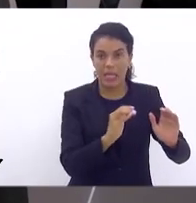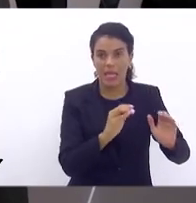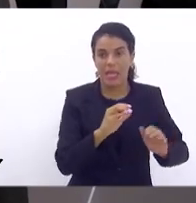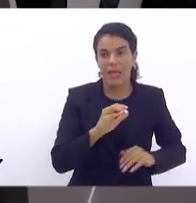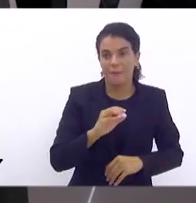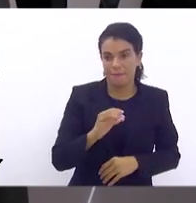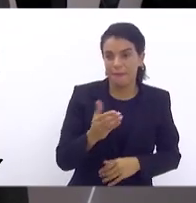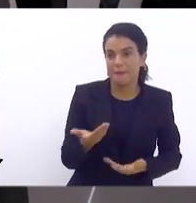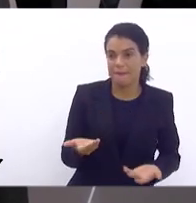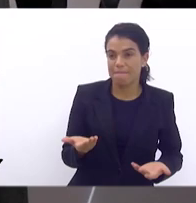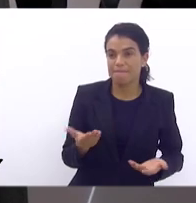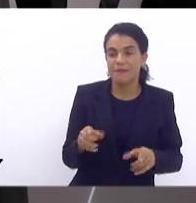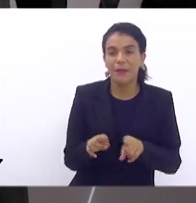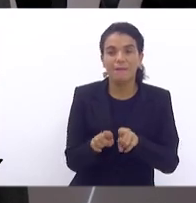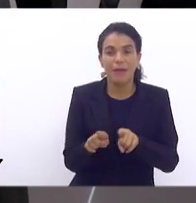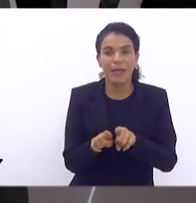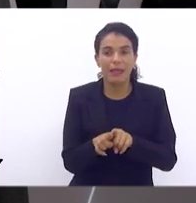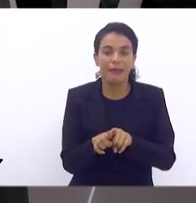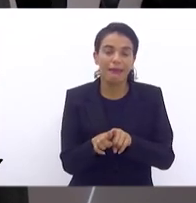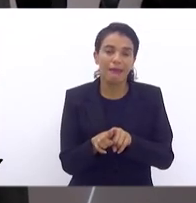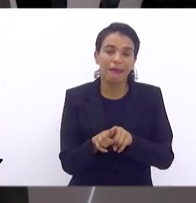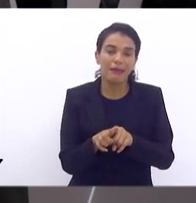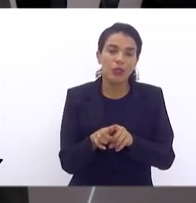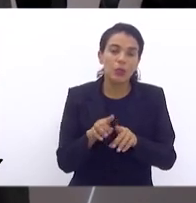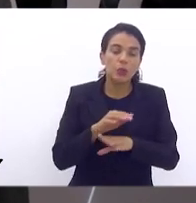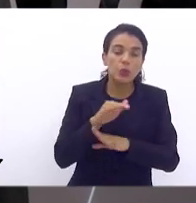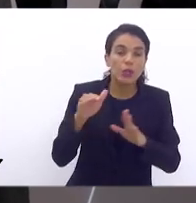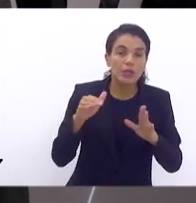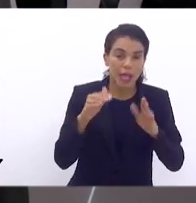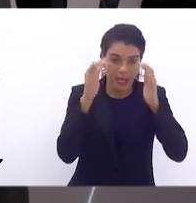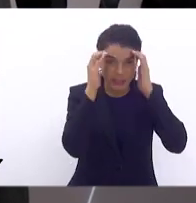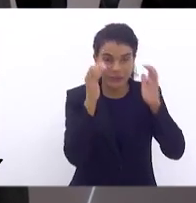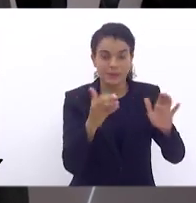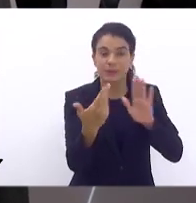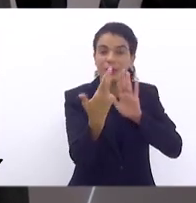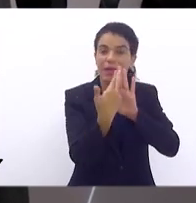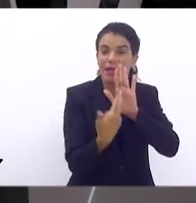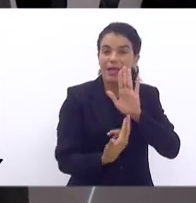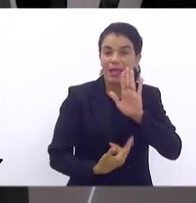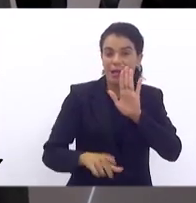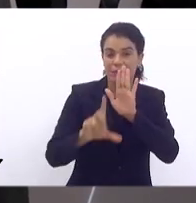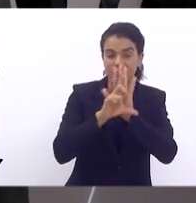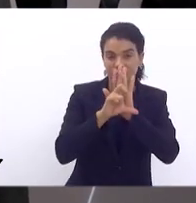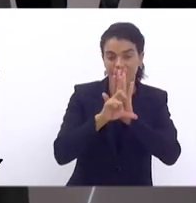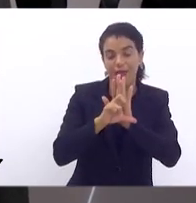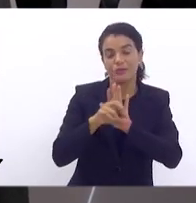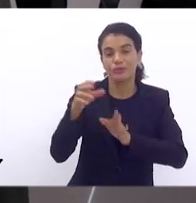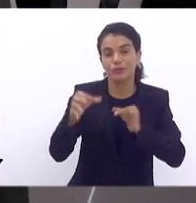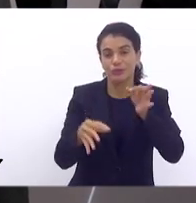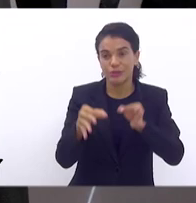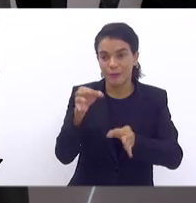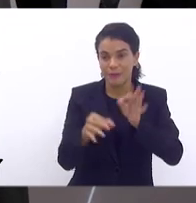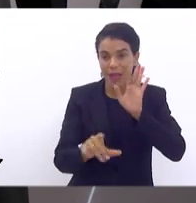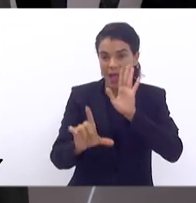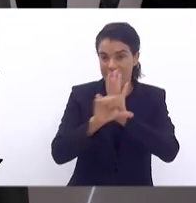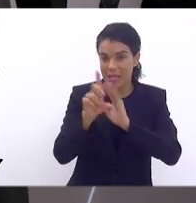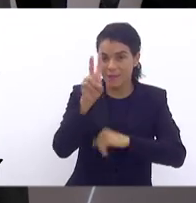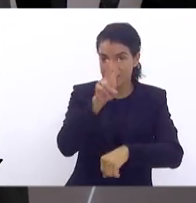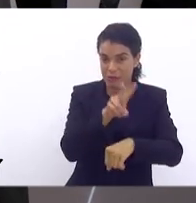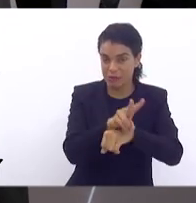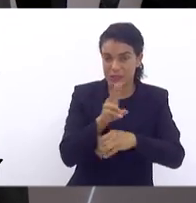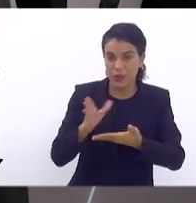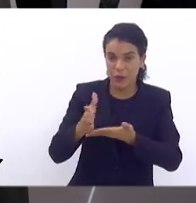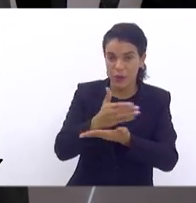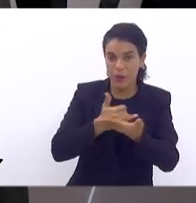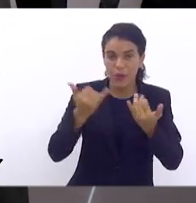também é todo o nosso ordenamento jurídico porque a lei geral de proteção de dados ela fala sobre